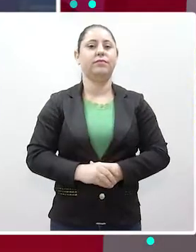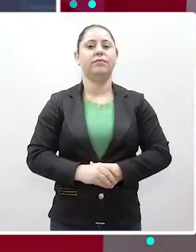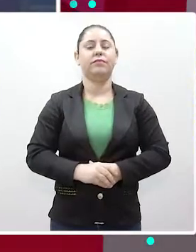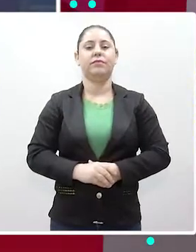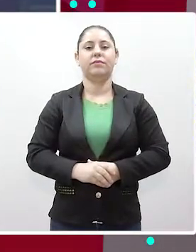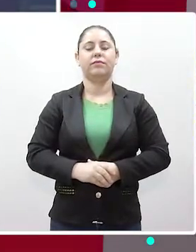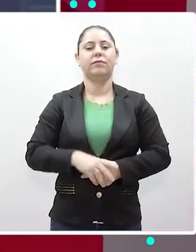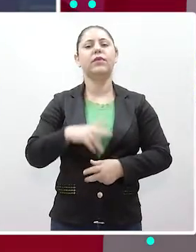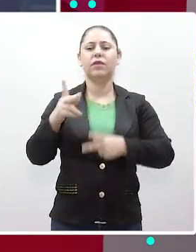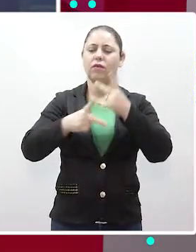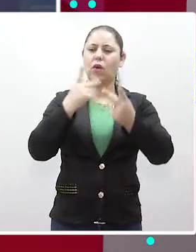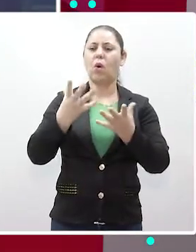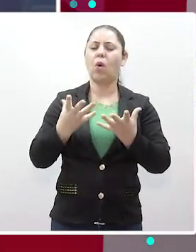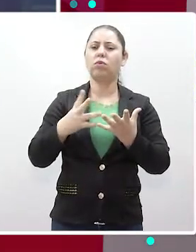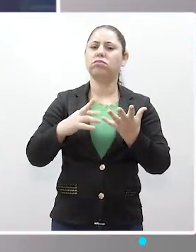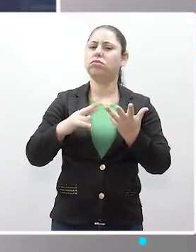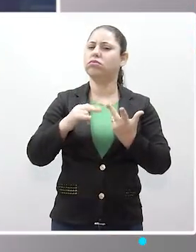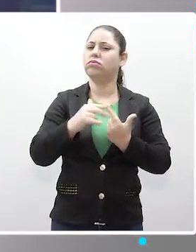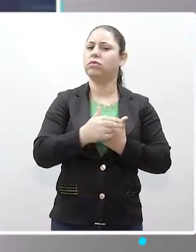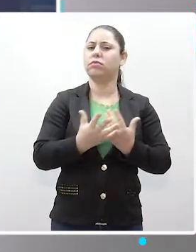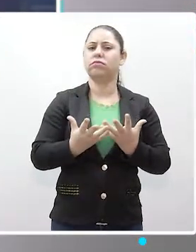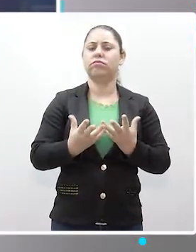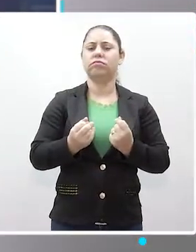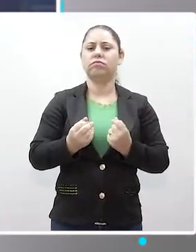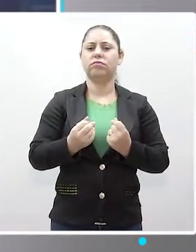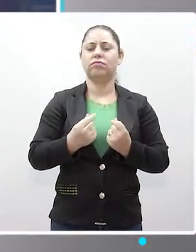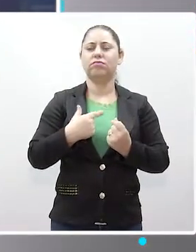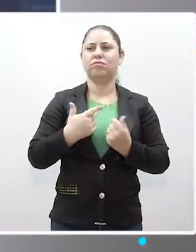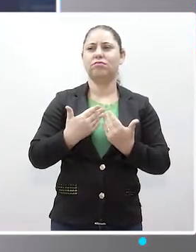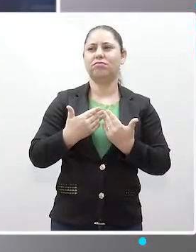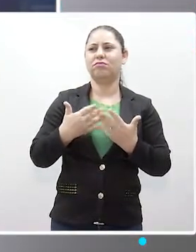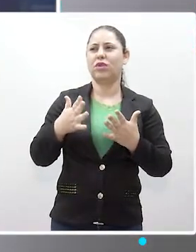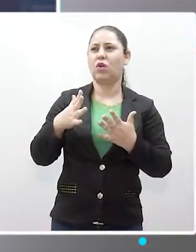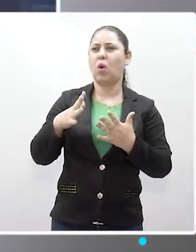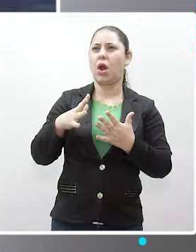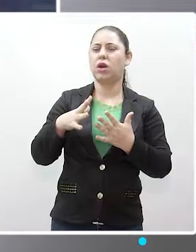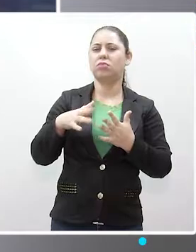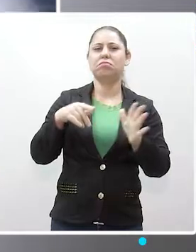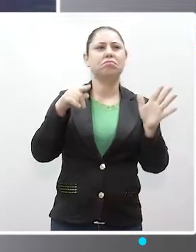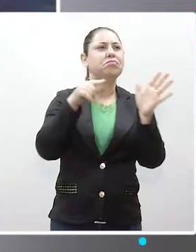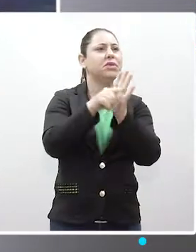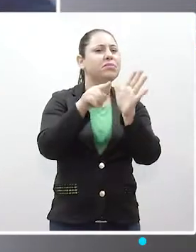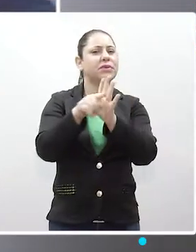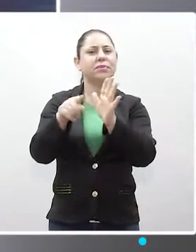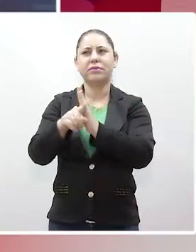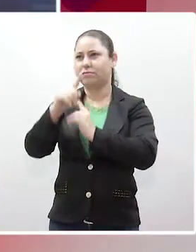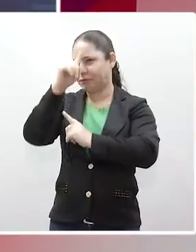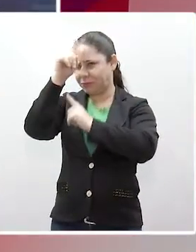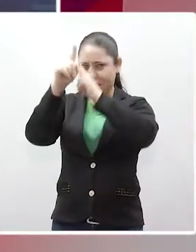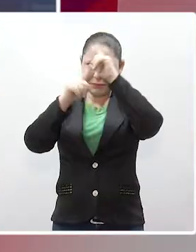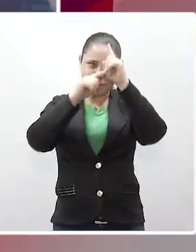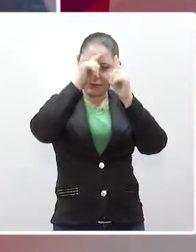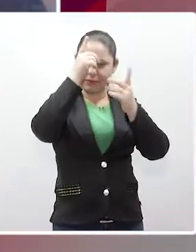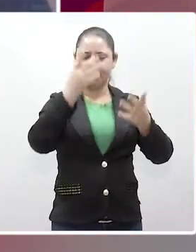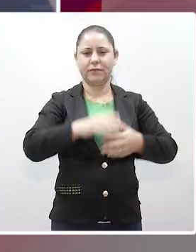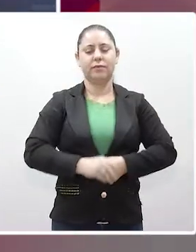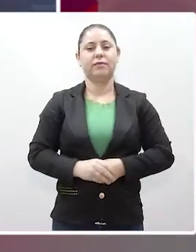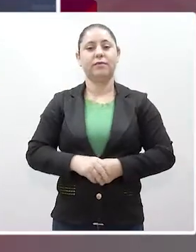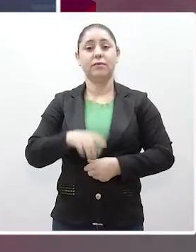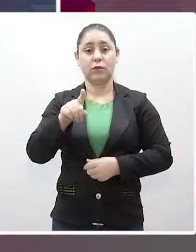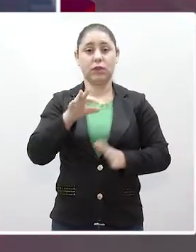Você falou várias coisas que eu queria já me abrir mil outras perguntas, né? Você citou antes